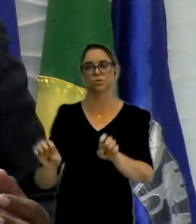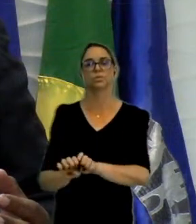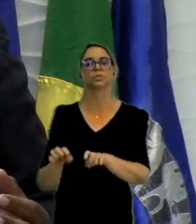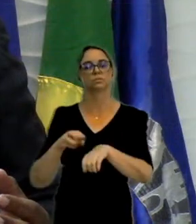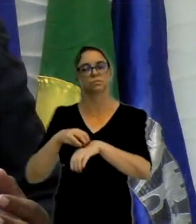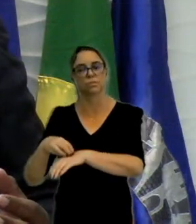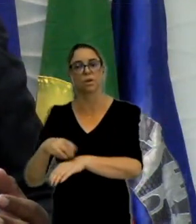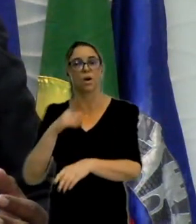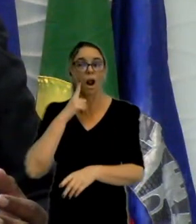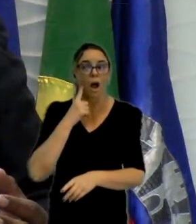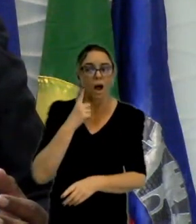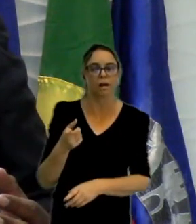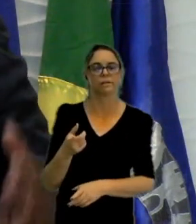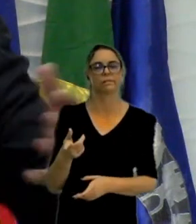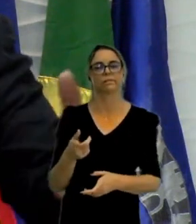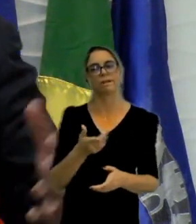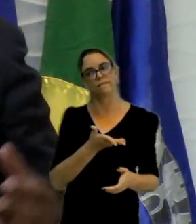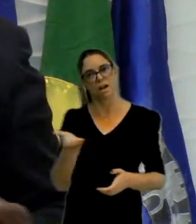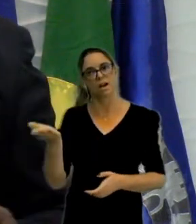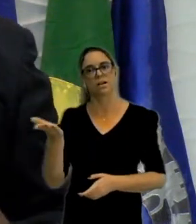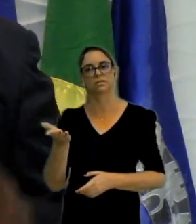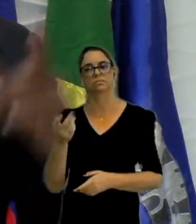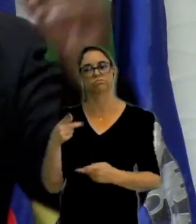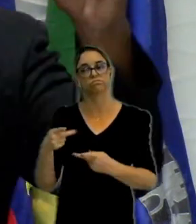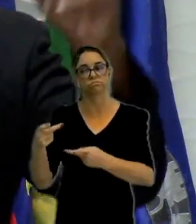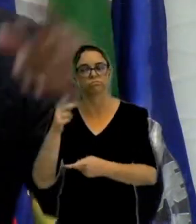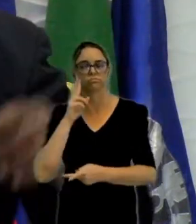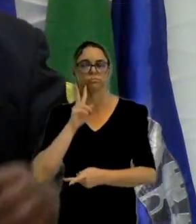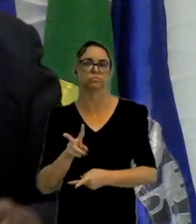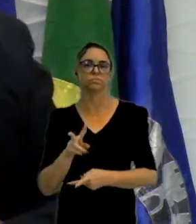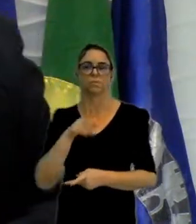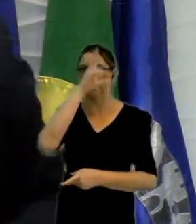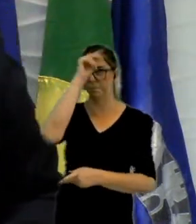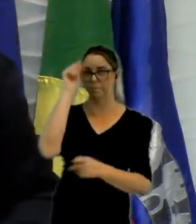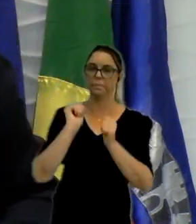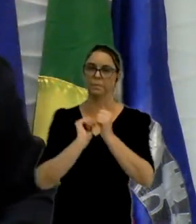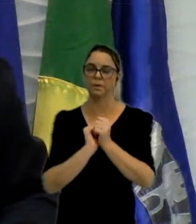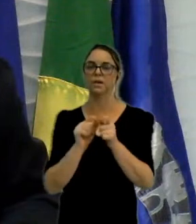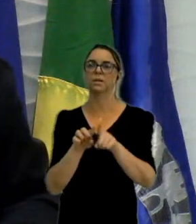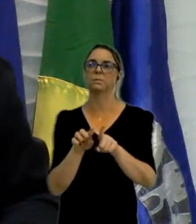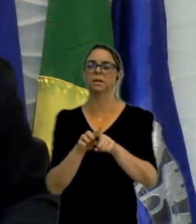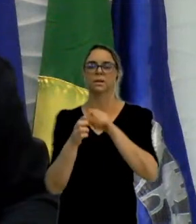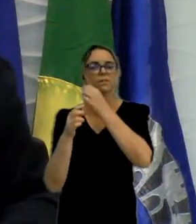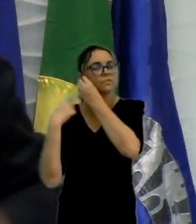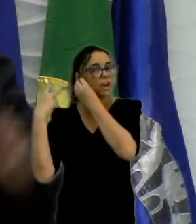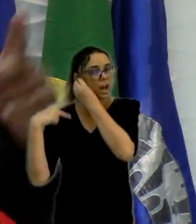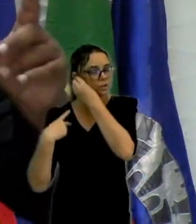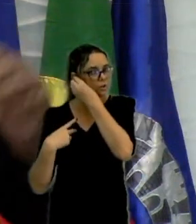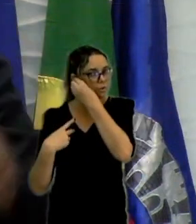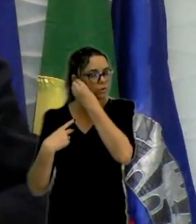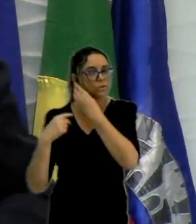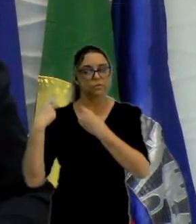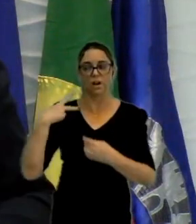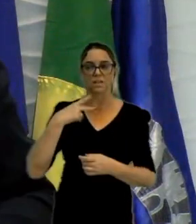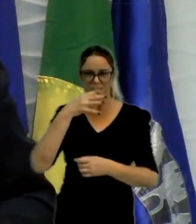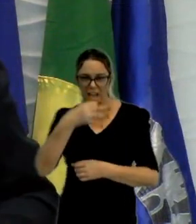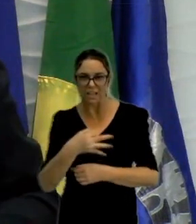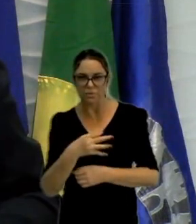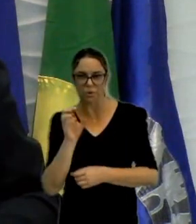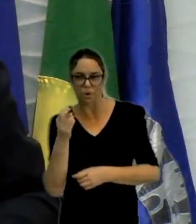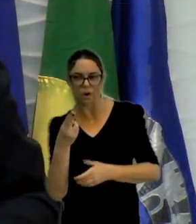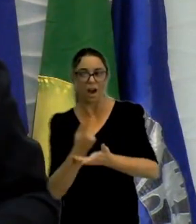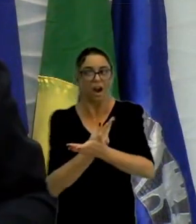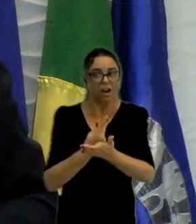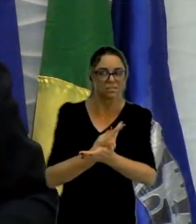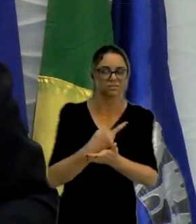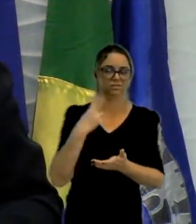observar e julgar. Rapaz, aquele vereador tem razão ou não tem razão?